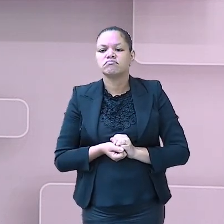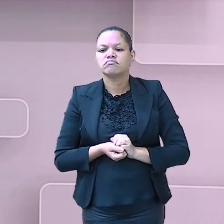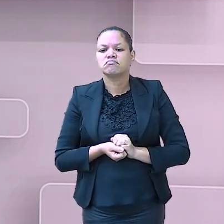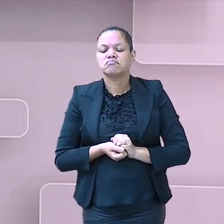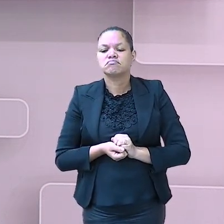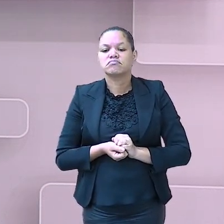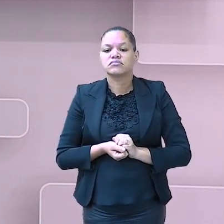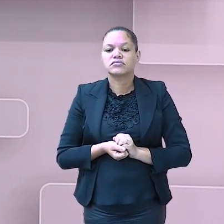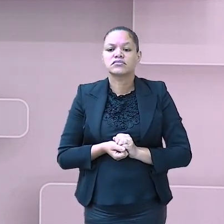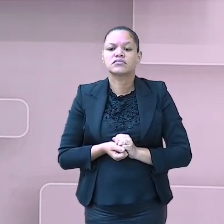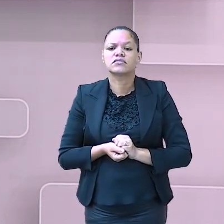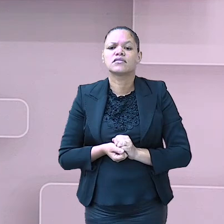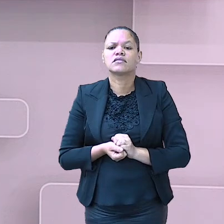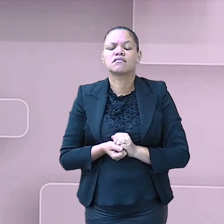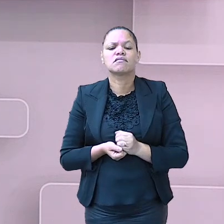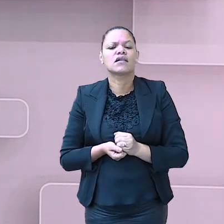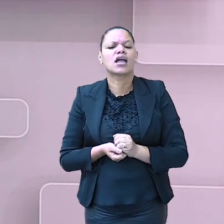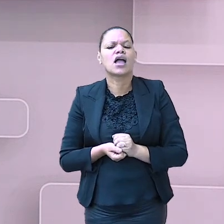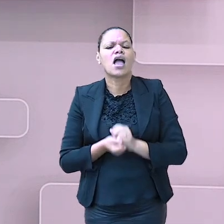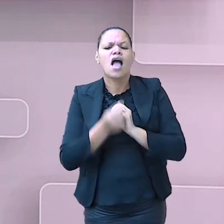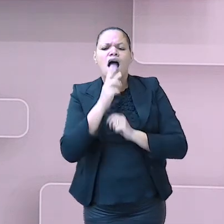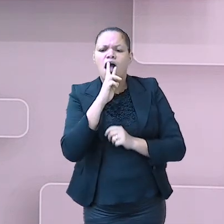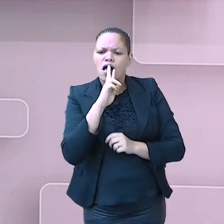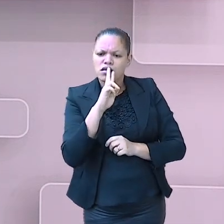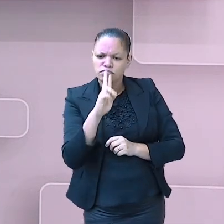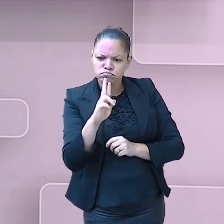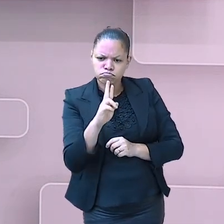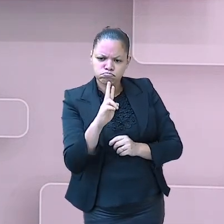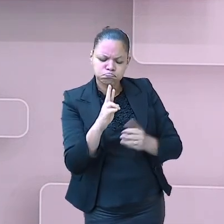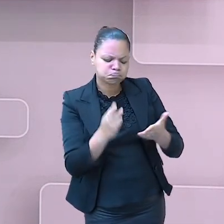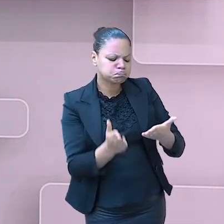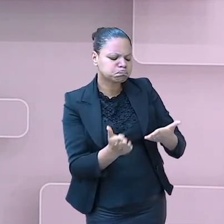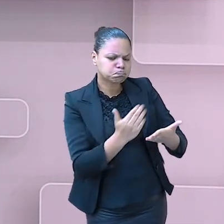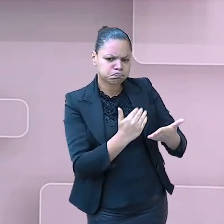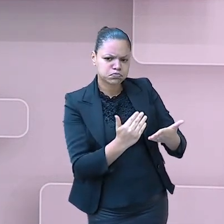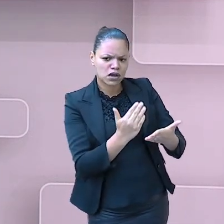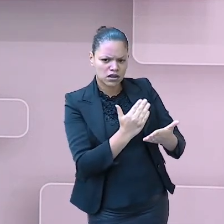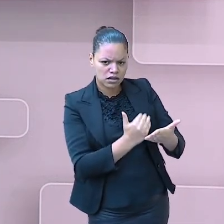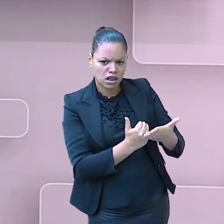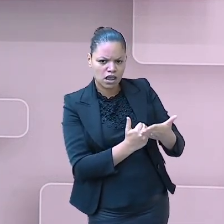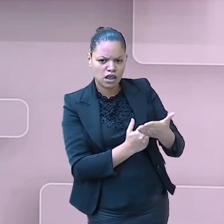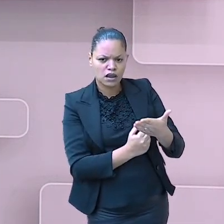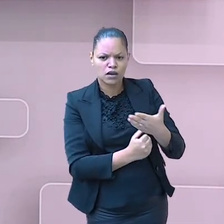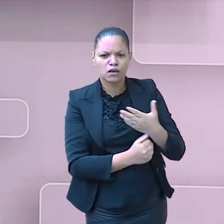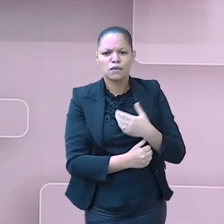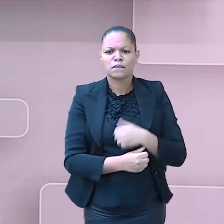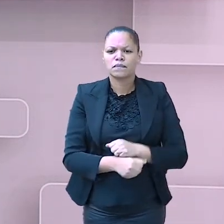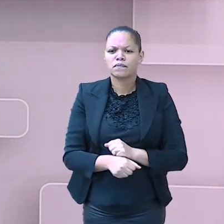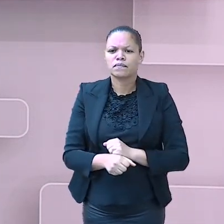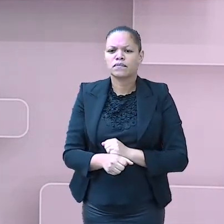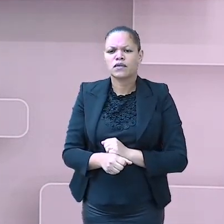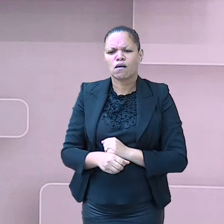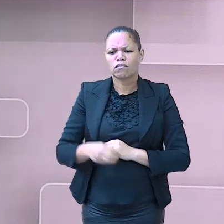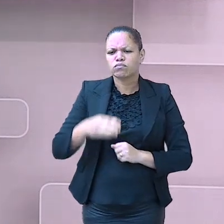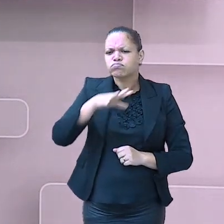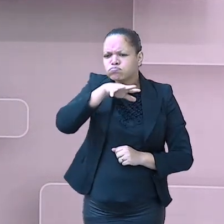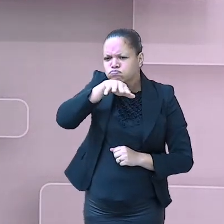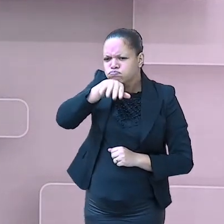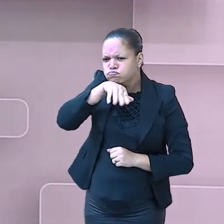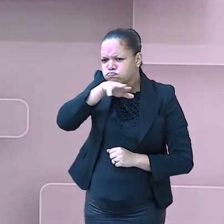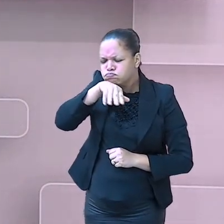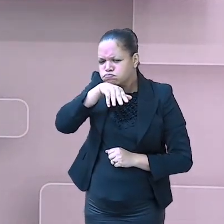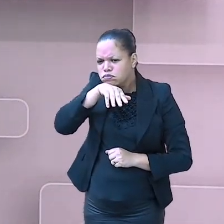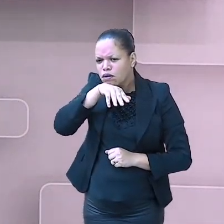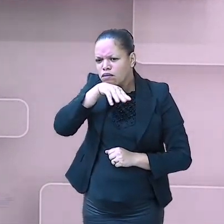mãe alimenta a prole? Os mamíferos são considerados vivíparos. Mas e as aves e